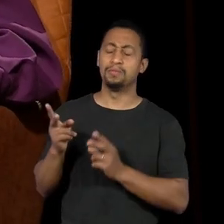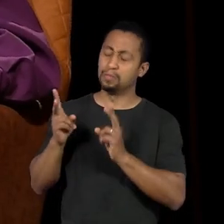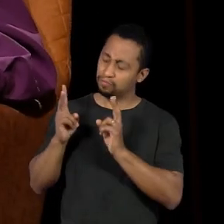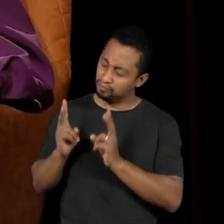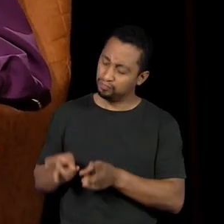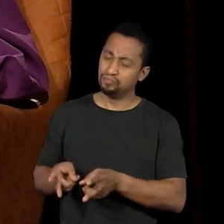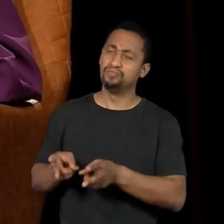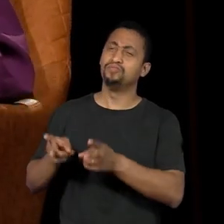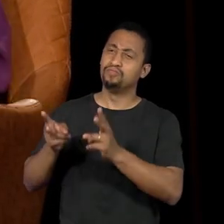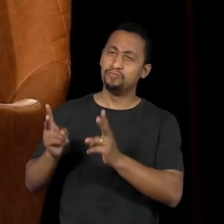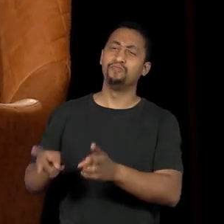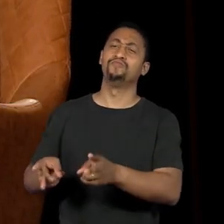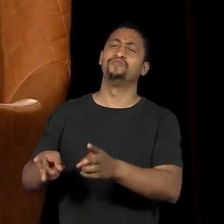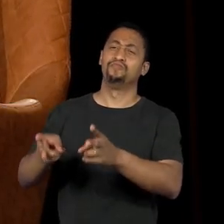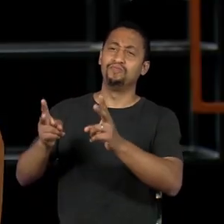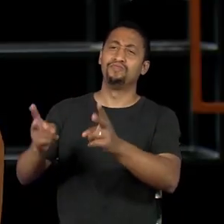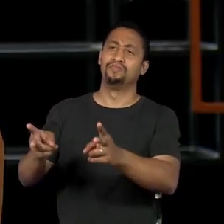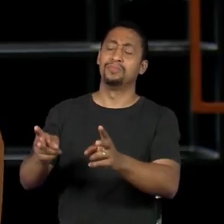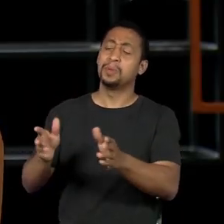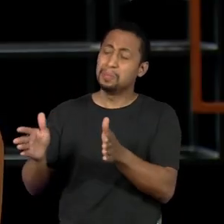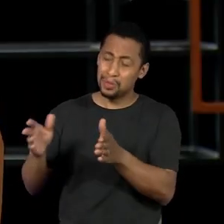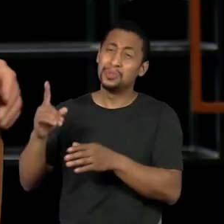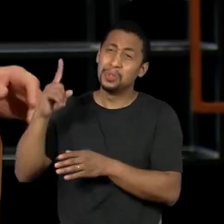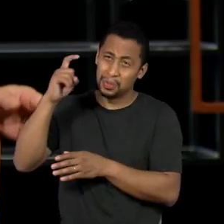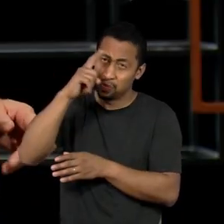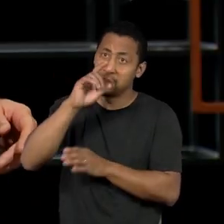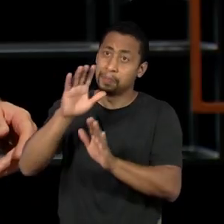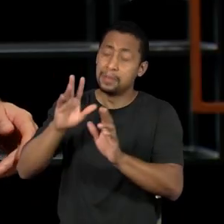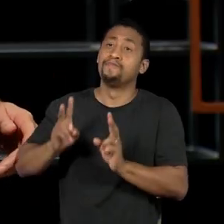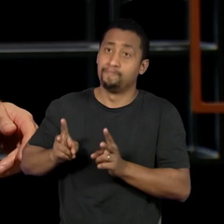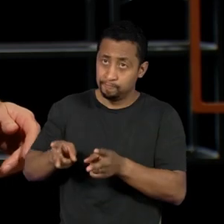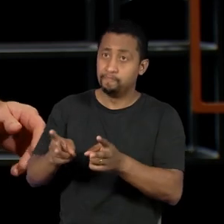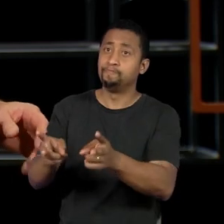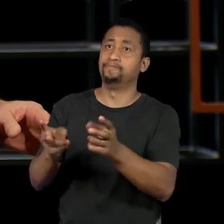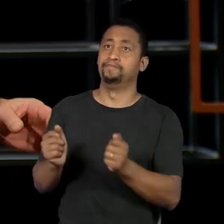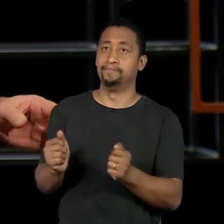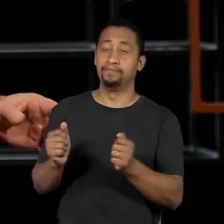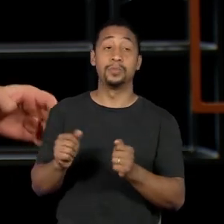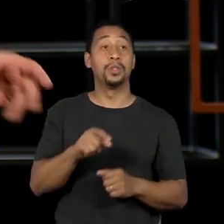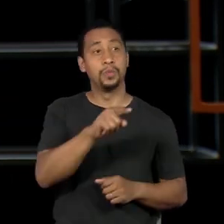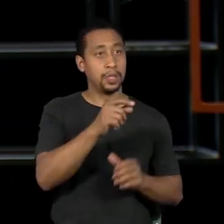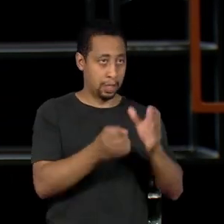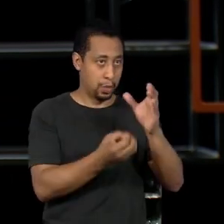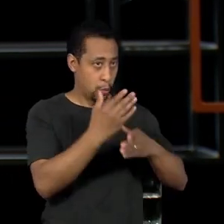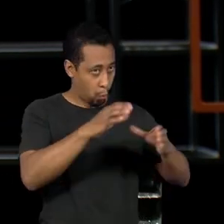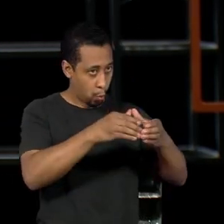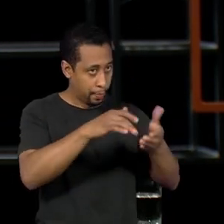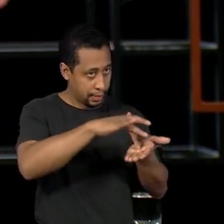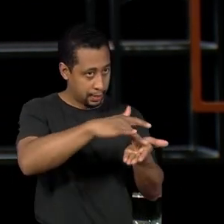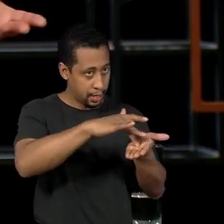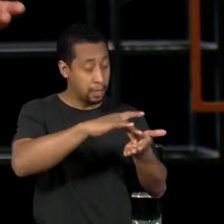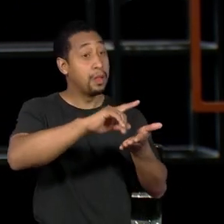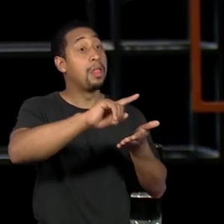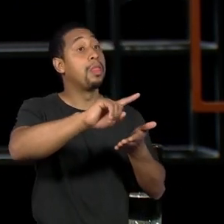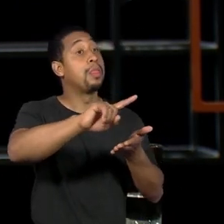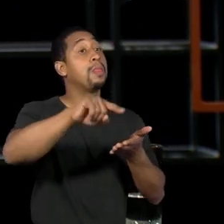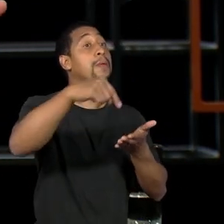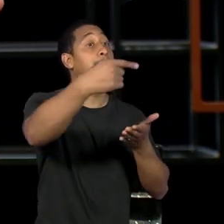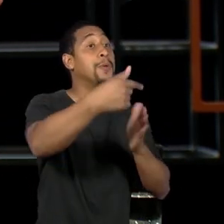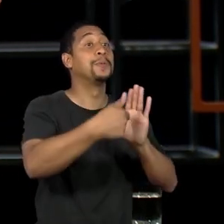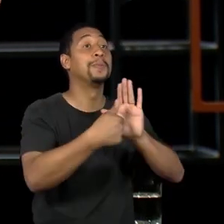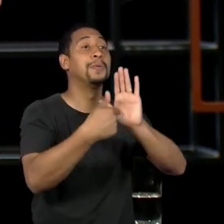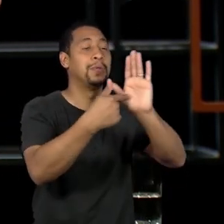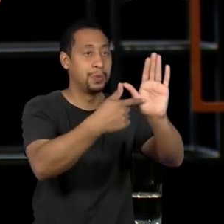Está, né? Difícil, mas vamos continuar. Décio, logo após a fundação, o estágio apresenta seus primeiros trabalhos, os